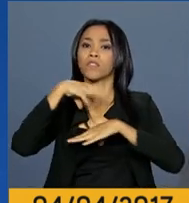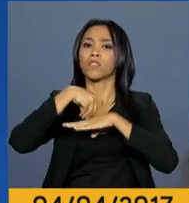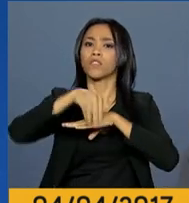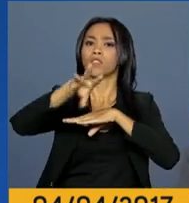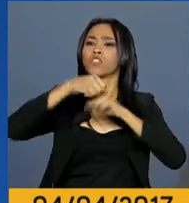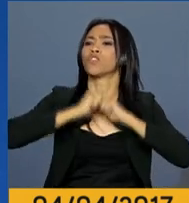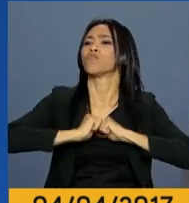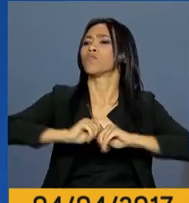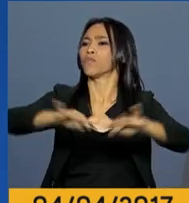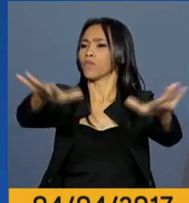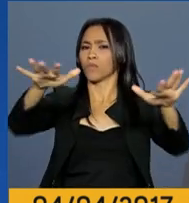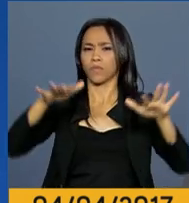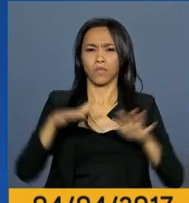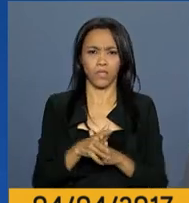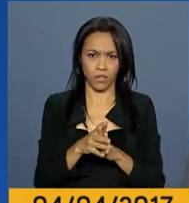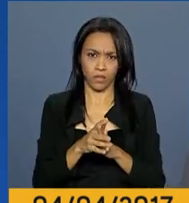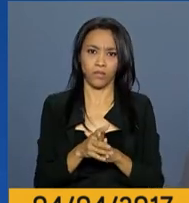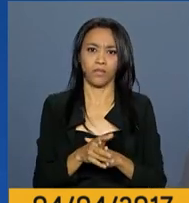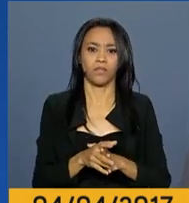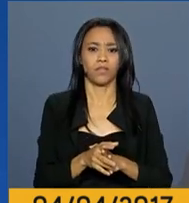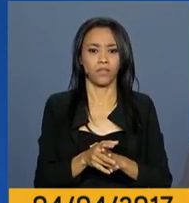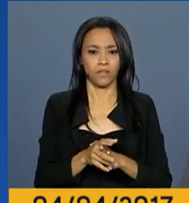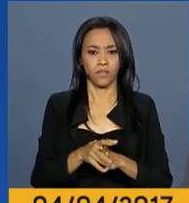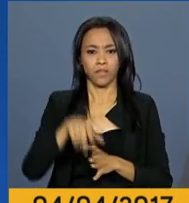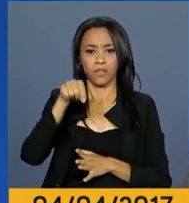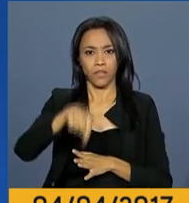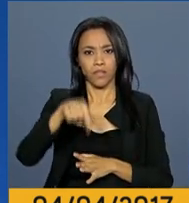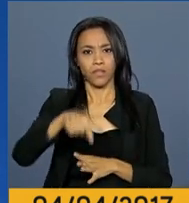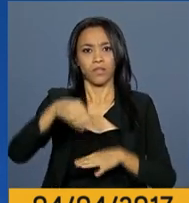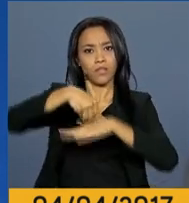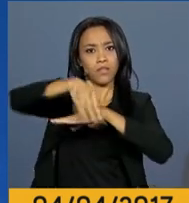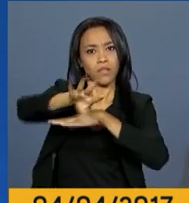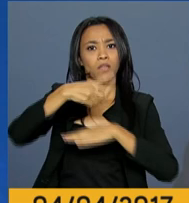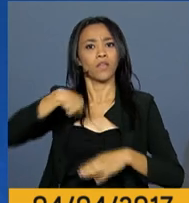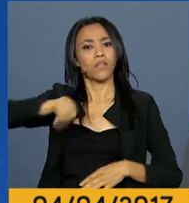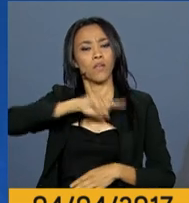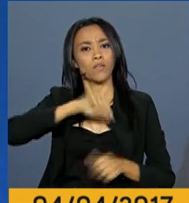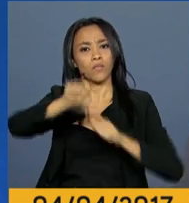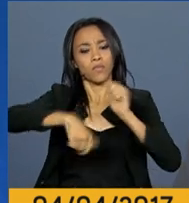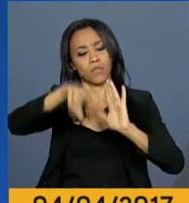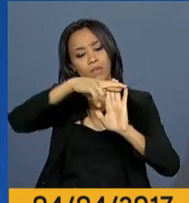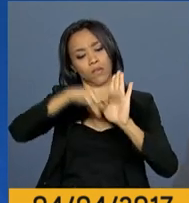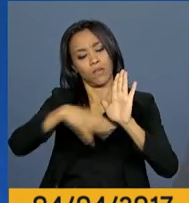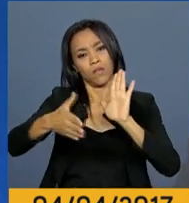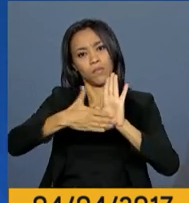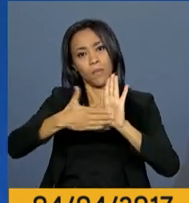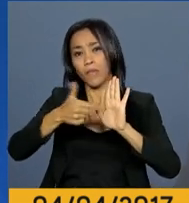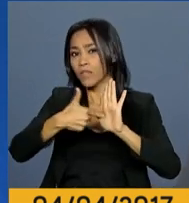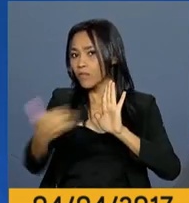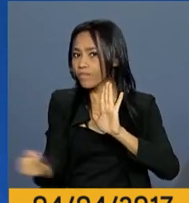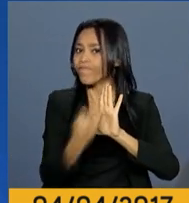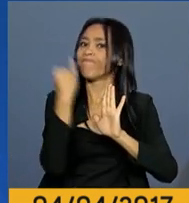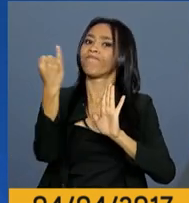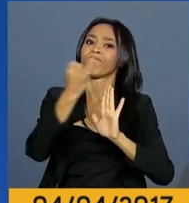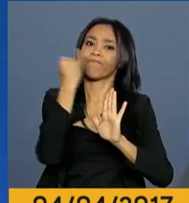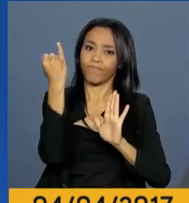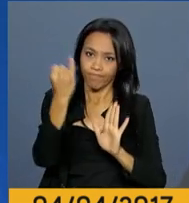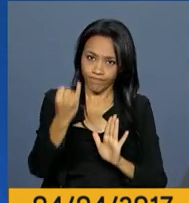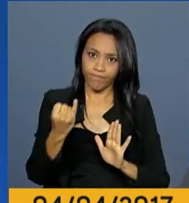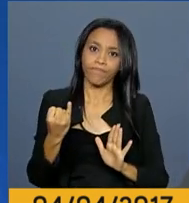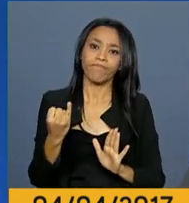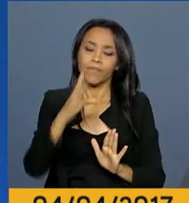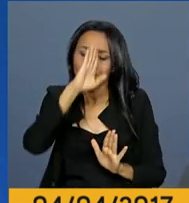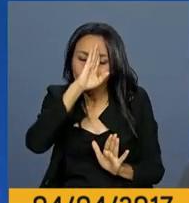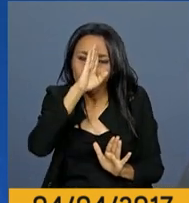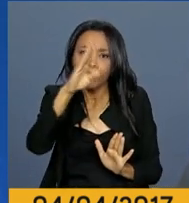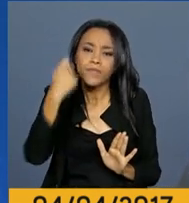recantos, caminhos, escaninhos, né? Olha, que as reformas que nós estamos fazendo são fundamentais, não é? Ela